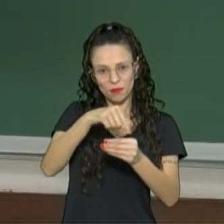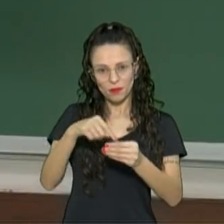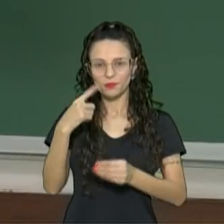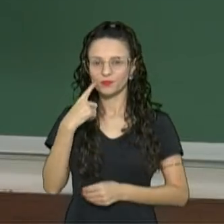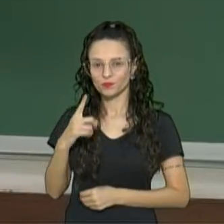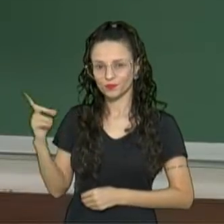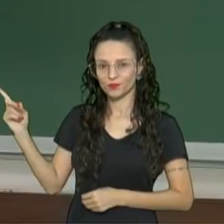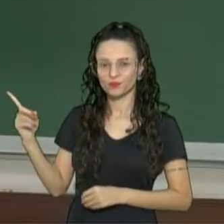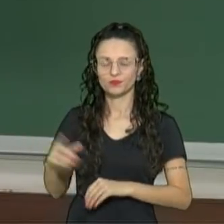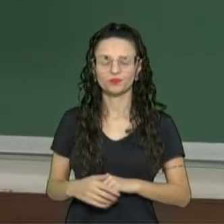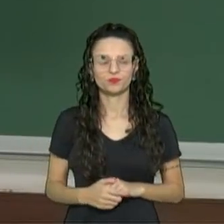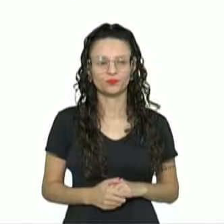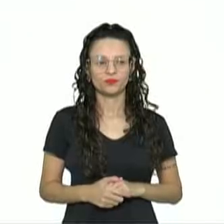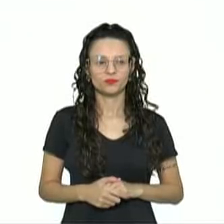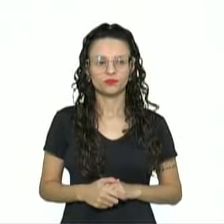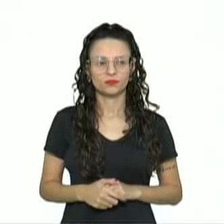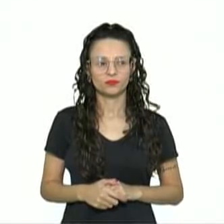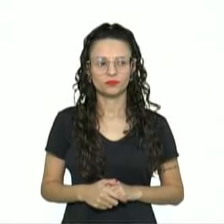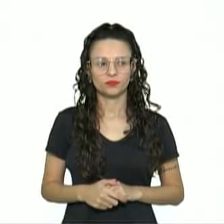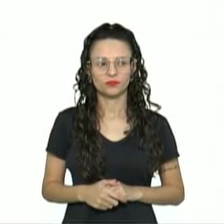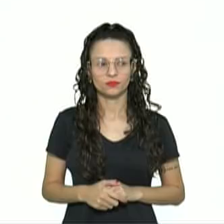planta.